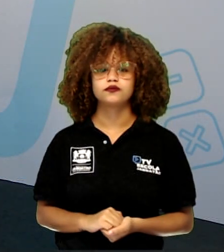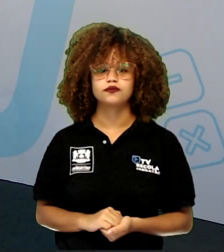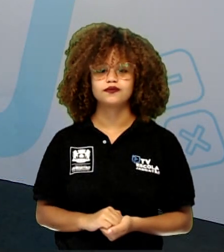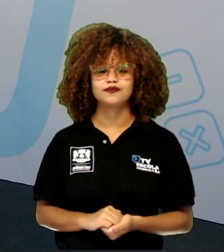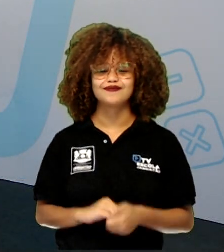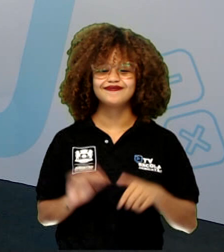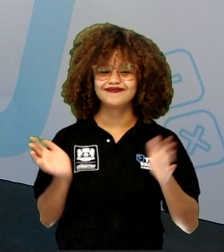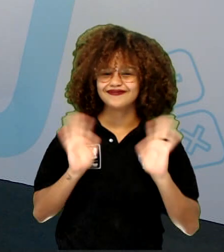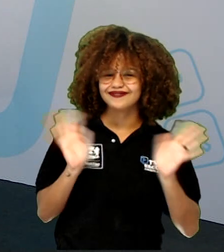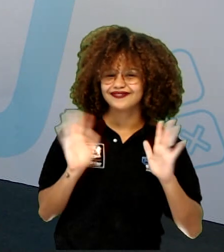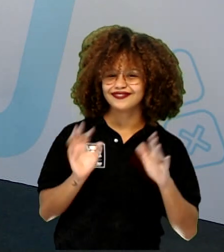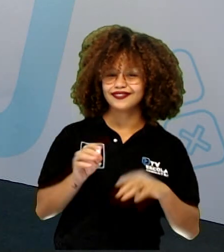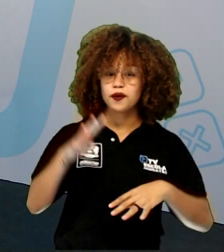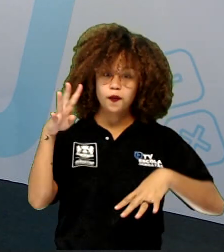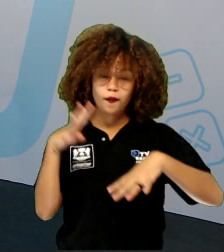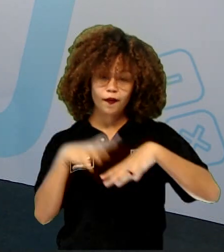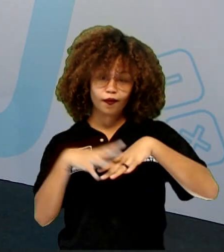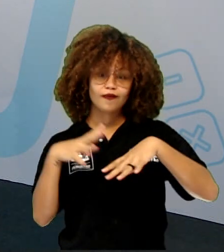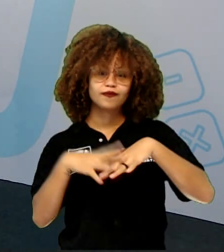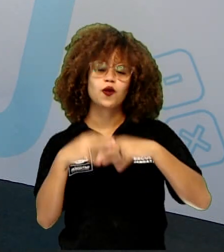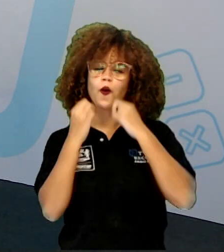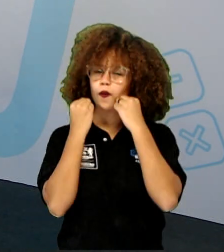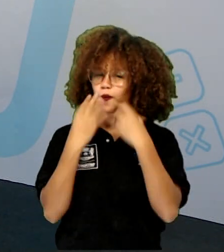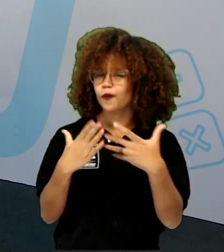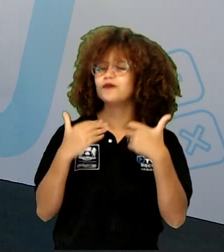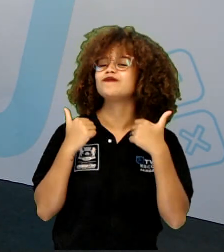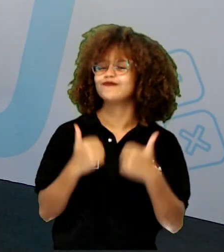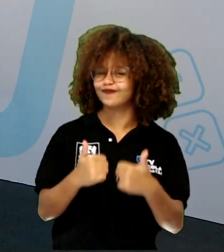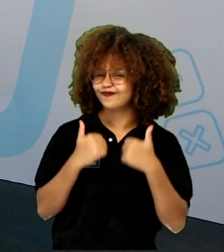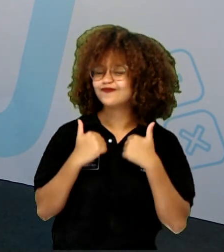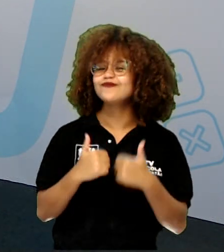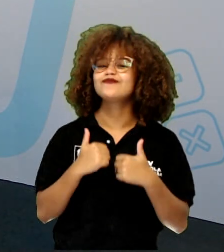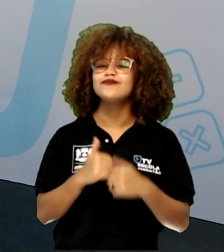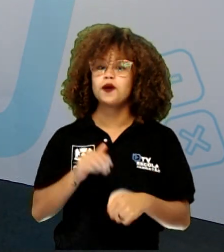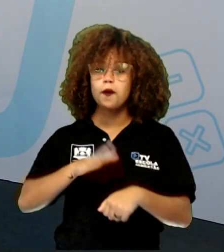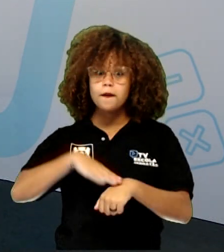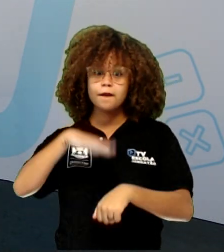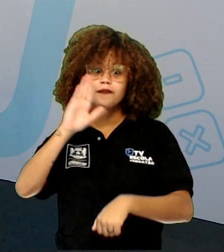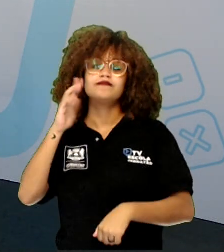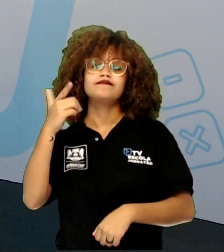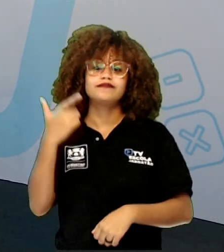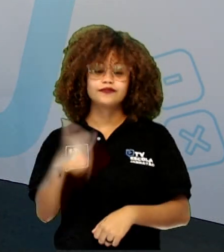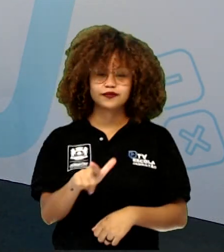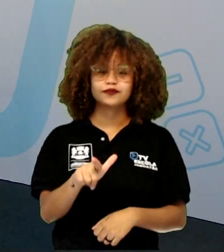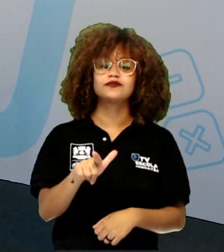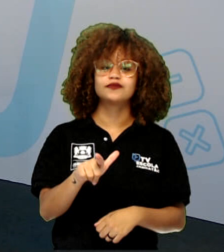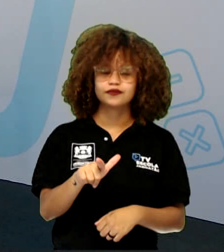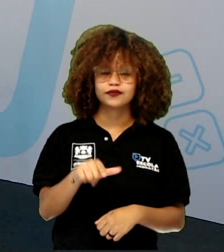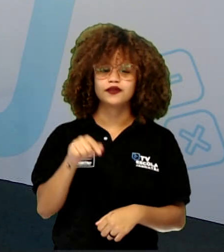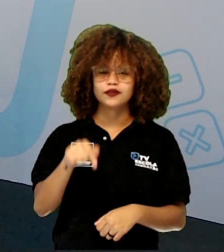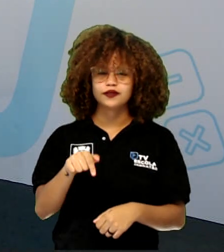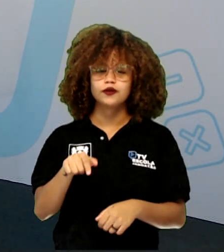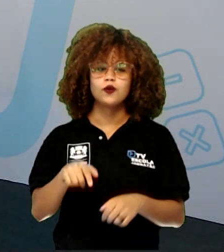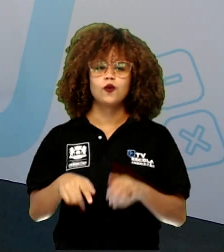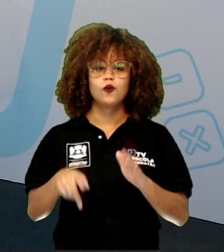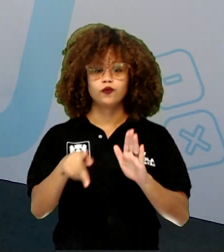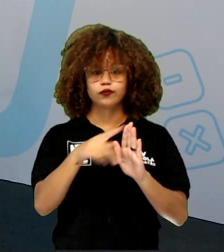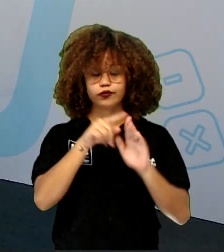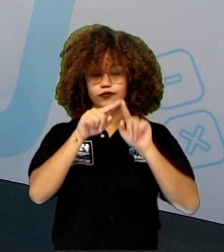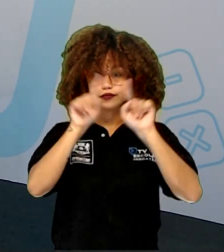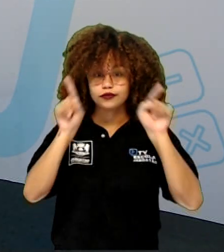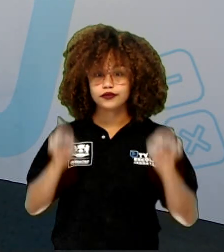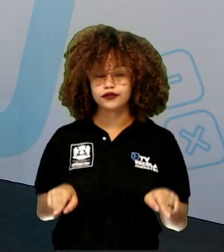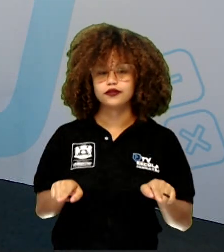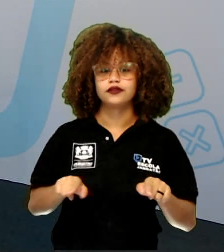Oi e aí pessoal matemática é bom demais mais uma vez aqui nesse projeto maravilhoso